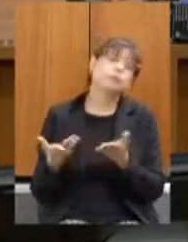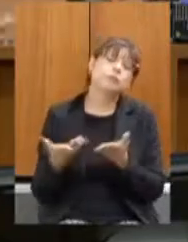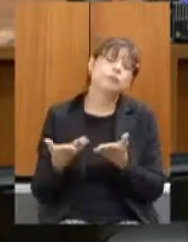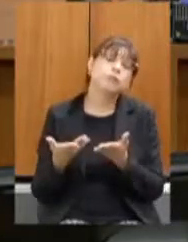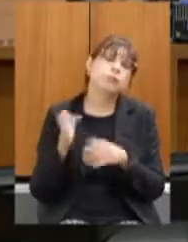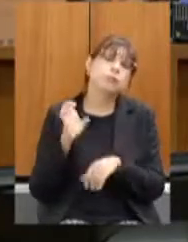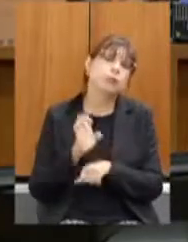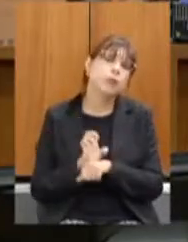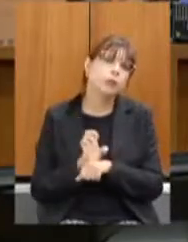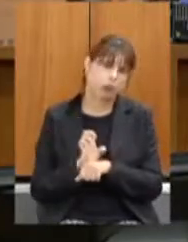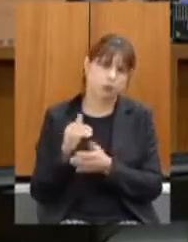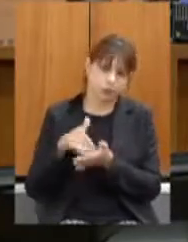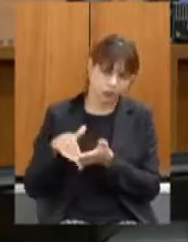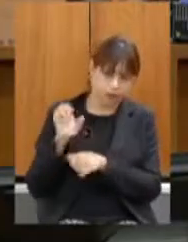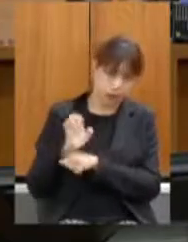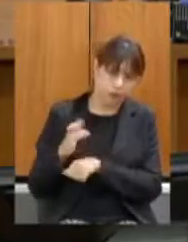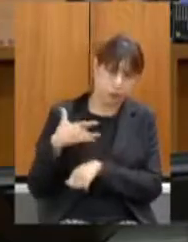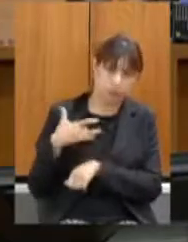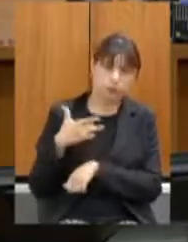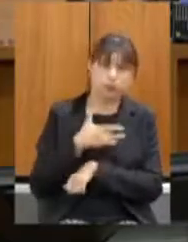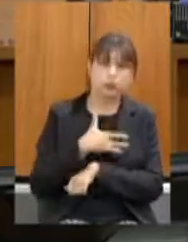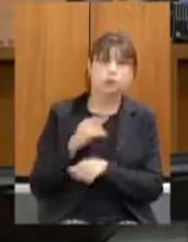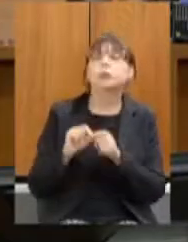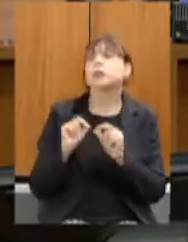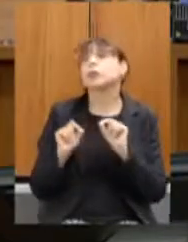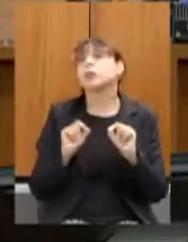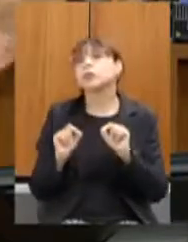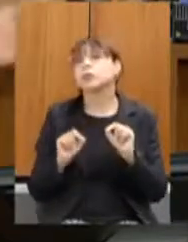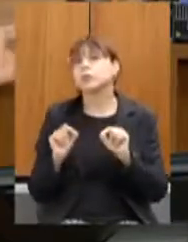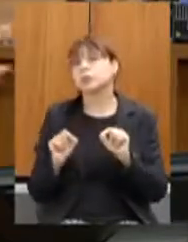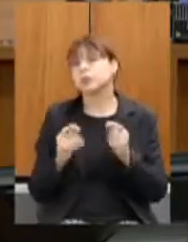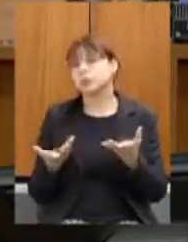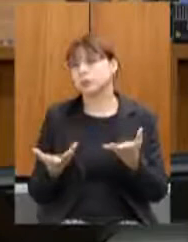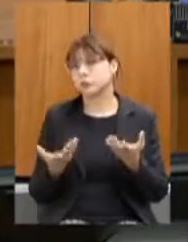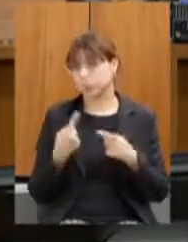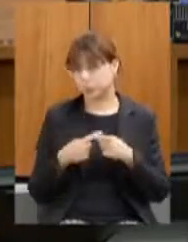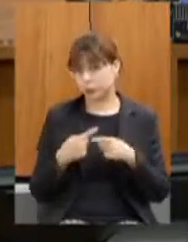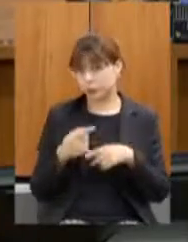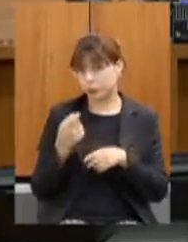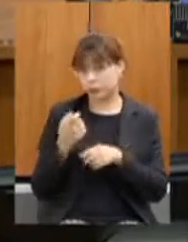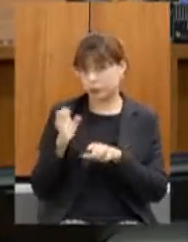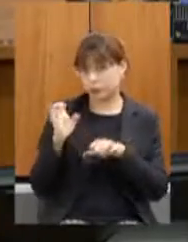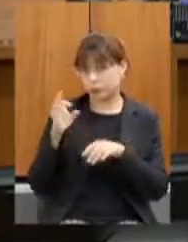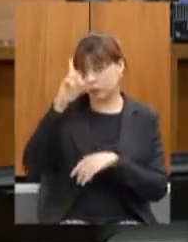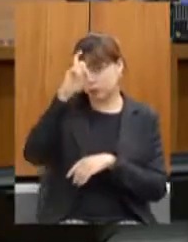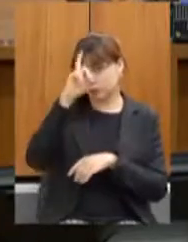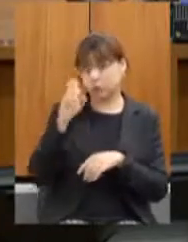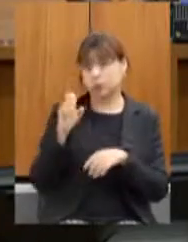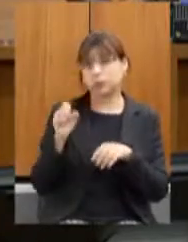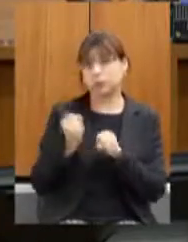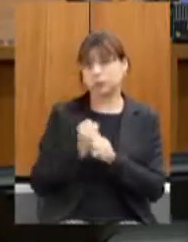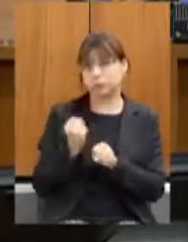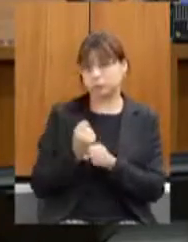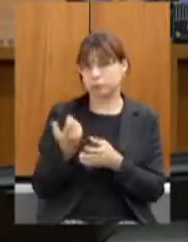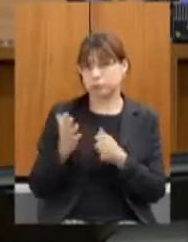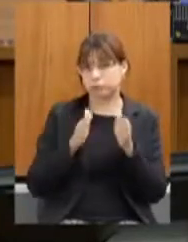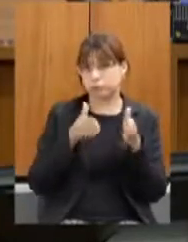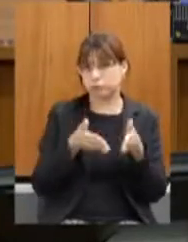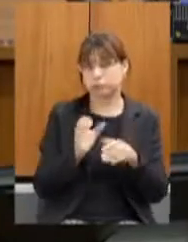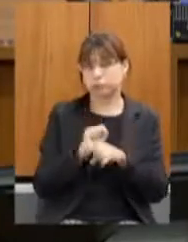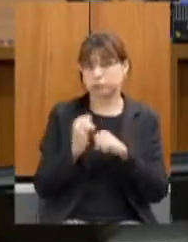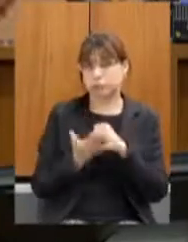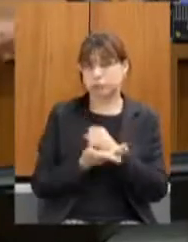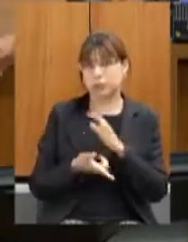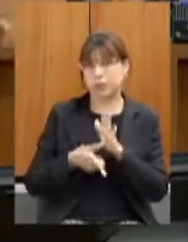estado na Secretaria de Estado de saúde nesse sentido uma vez que o hospital de campanha que estava no